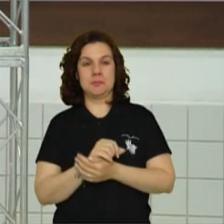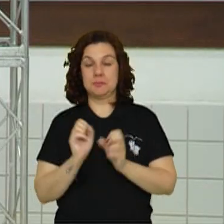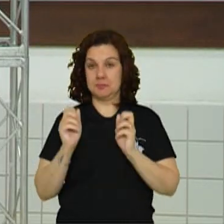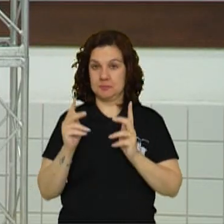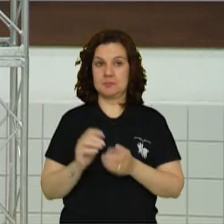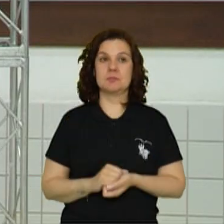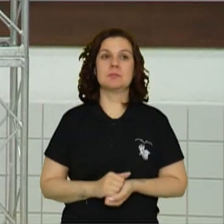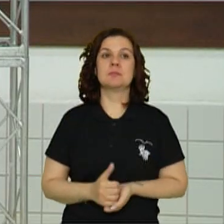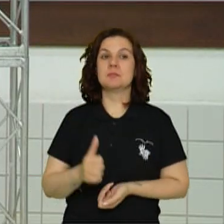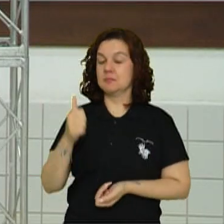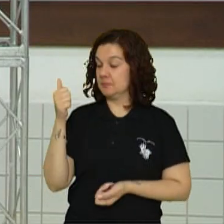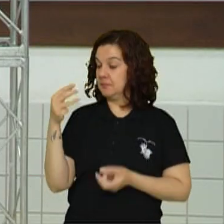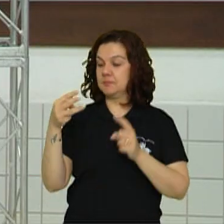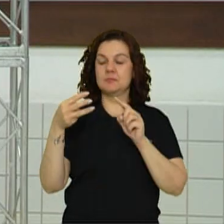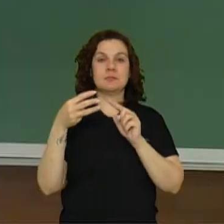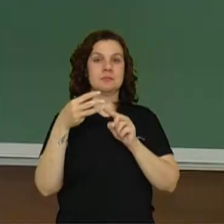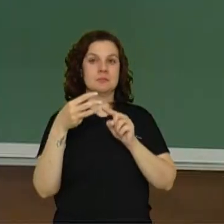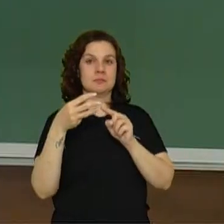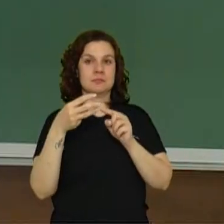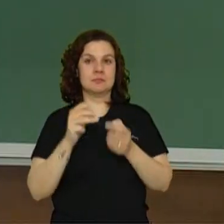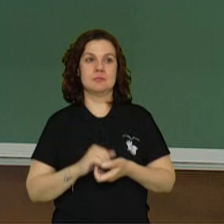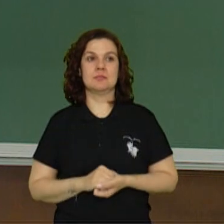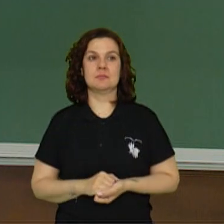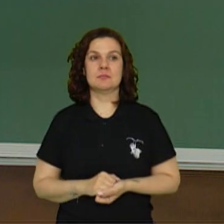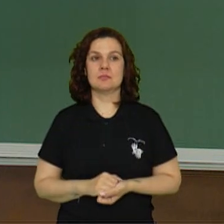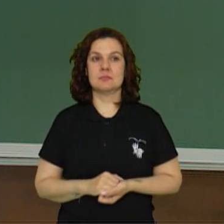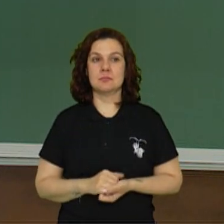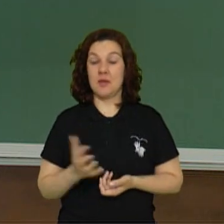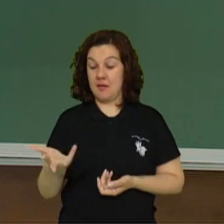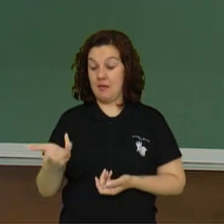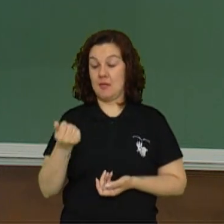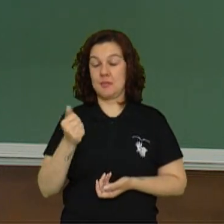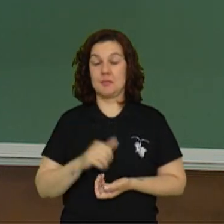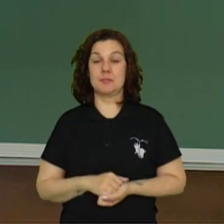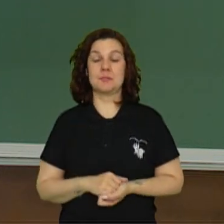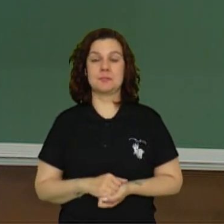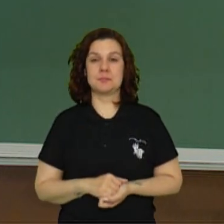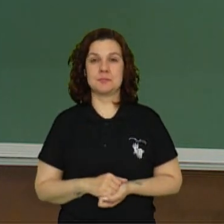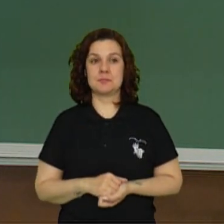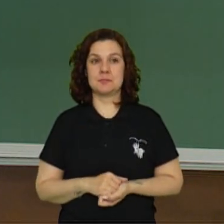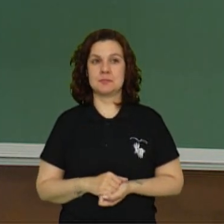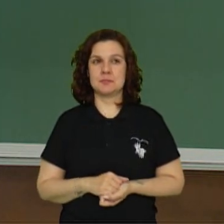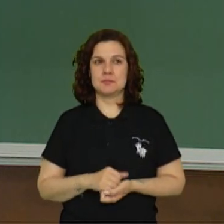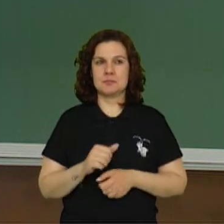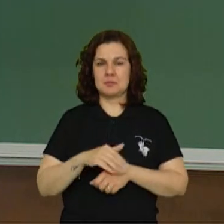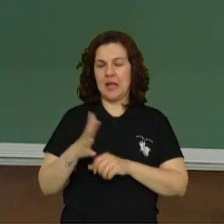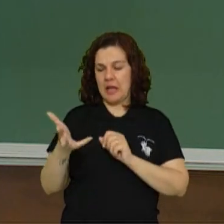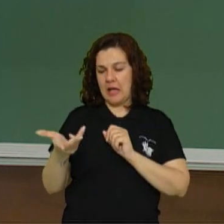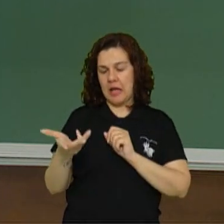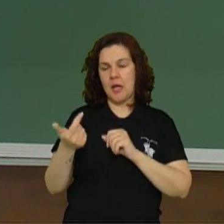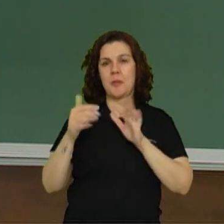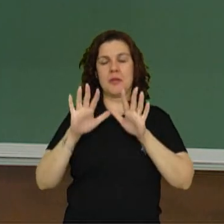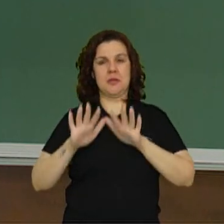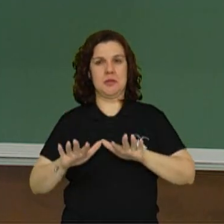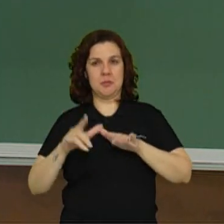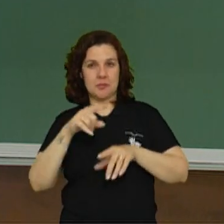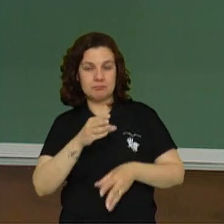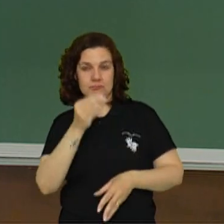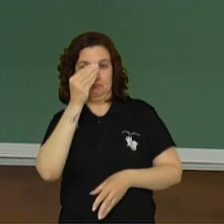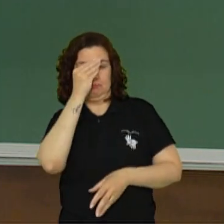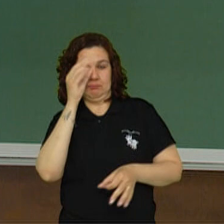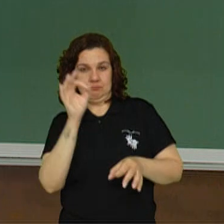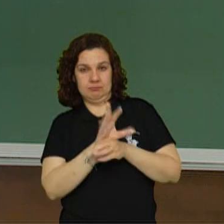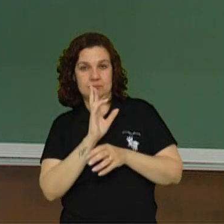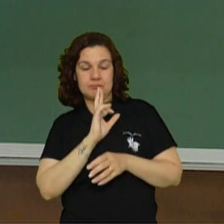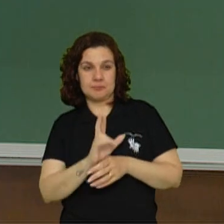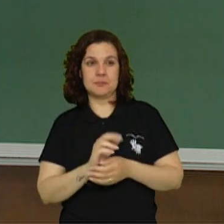bom? Exercício 3, rapidinho, tá? Mais rapidinho, mas com tranquilidade para vocês